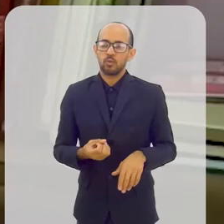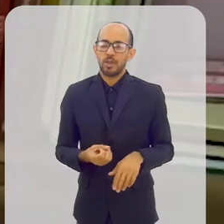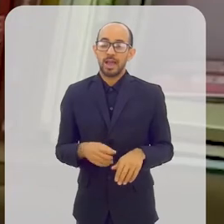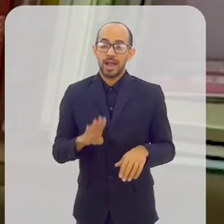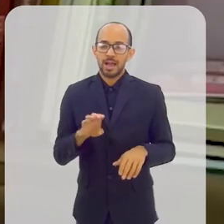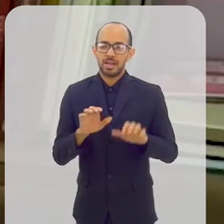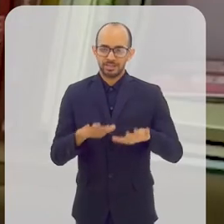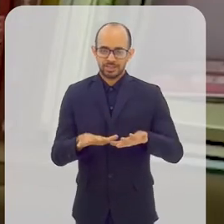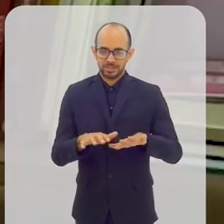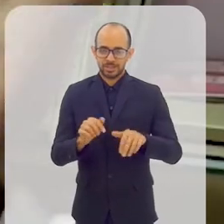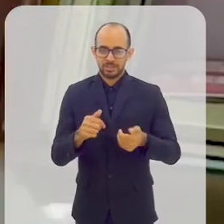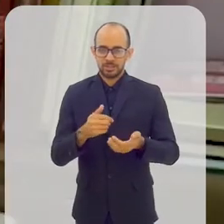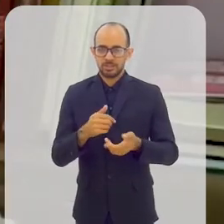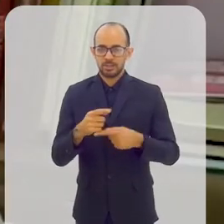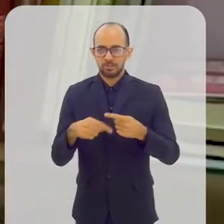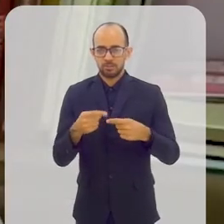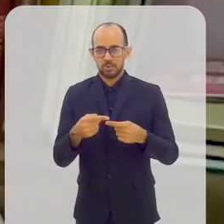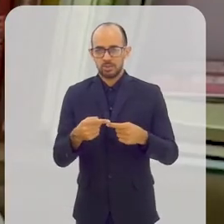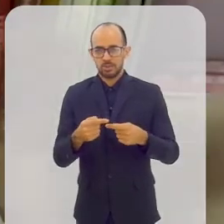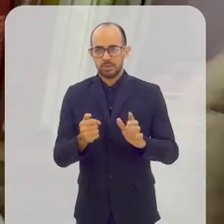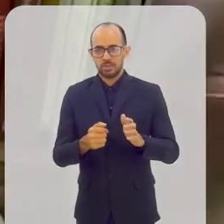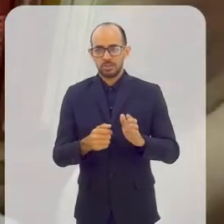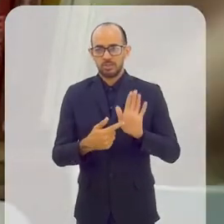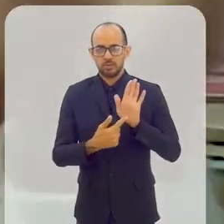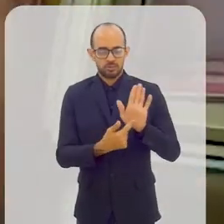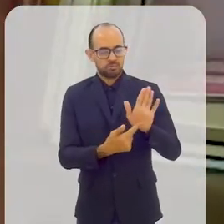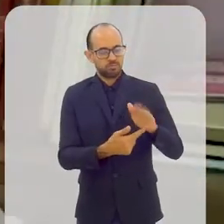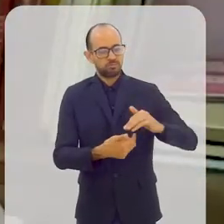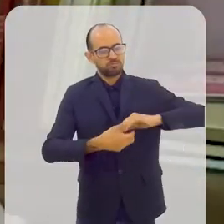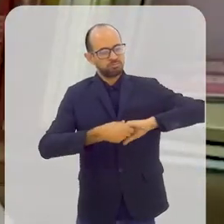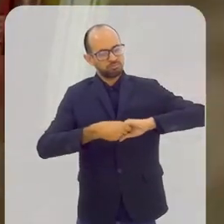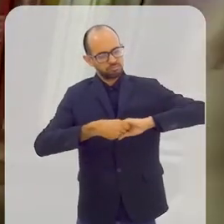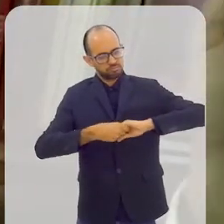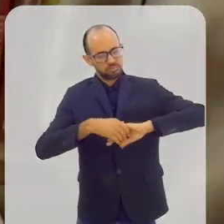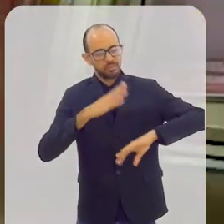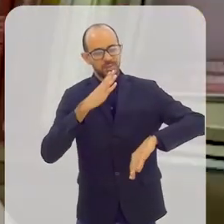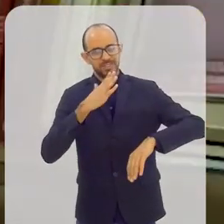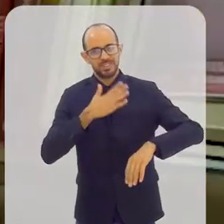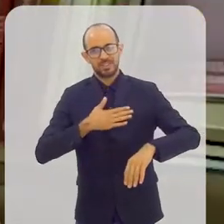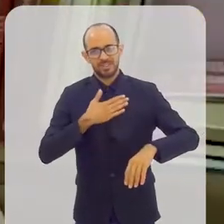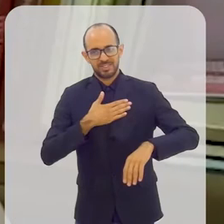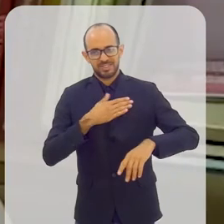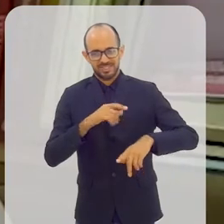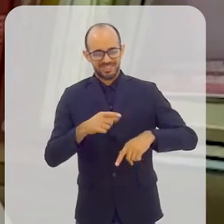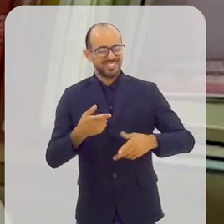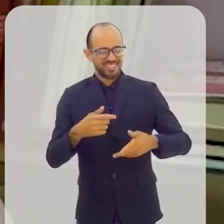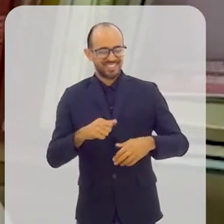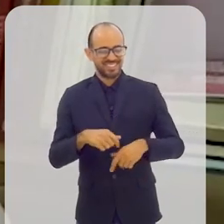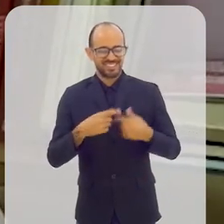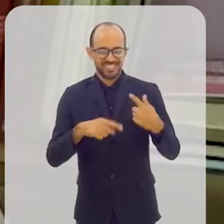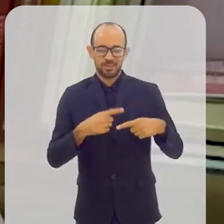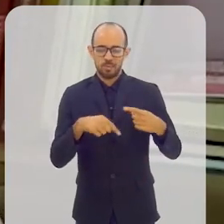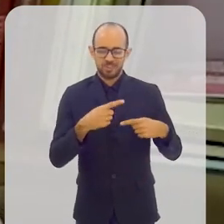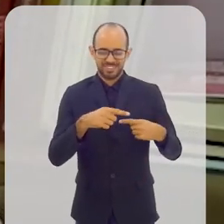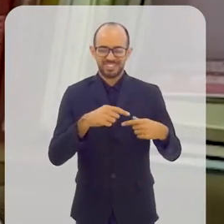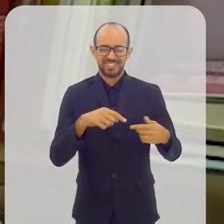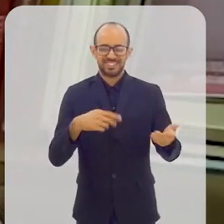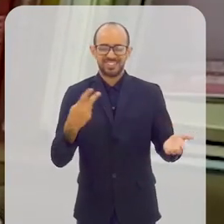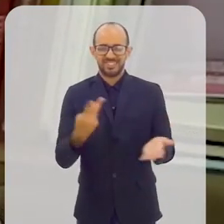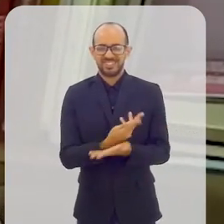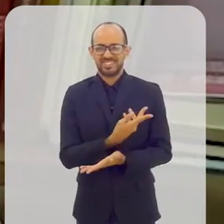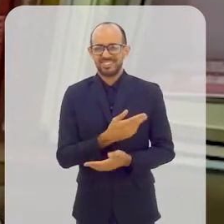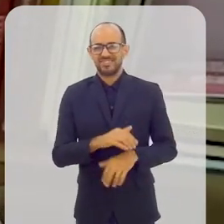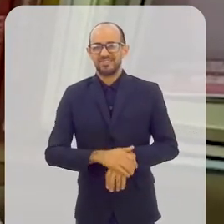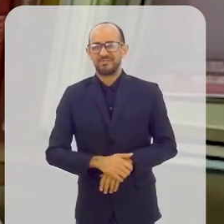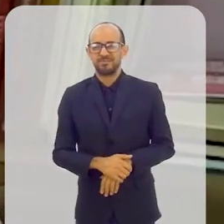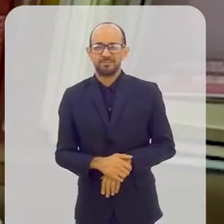E foi bem assim que a gente conheceu, só depois que a gente foi se apresentar. Foi meio assim: ah, esse aqui é voluntário, então carrega, ajuda aí, faz